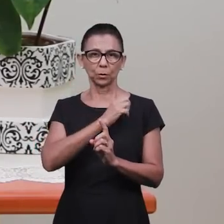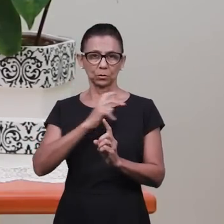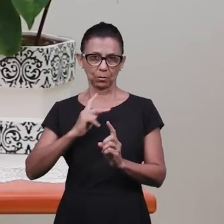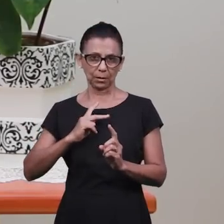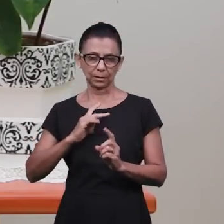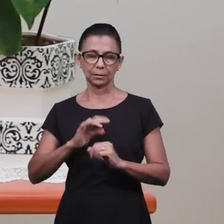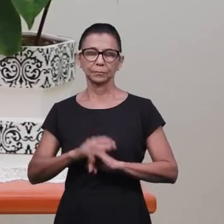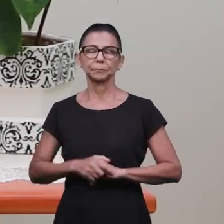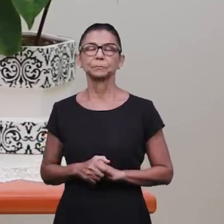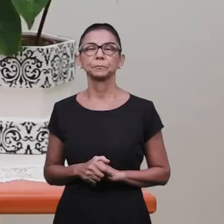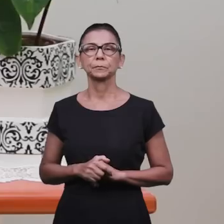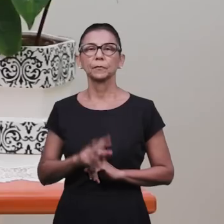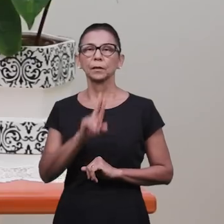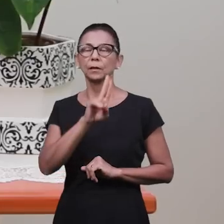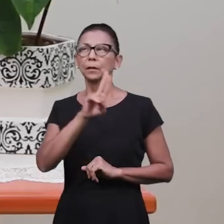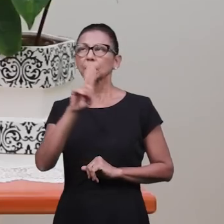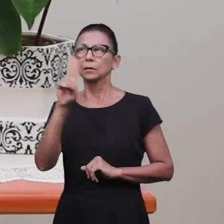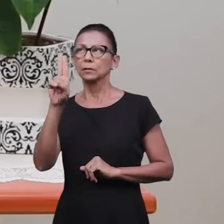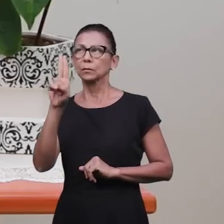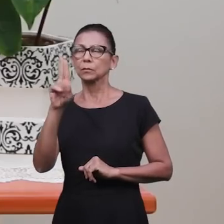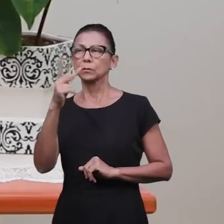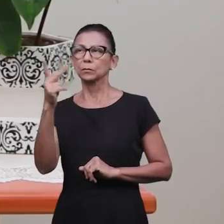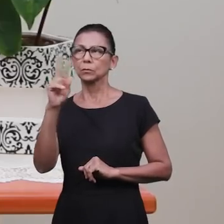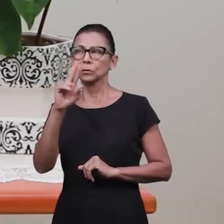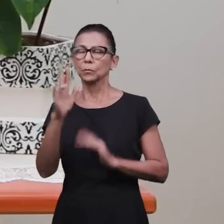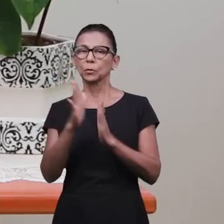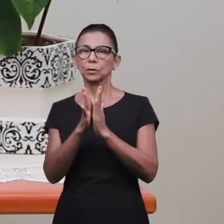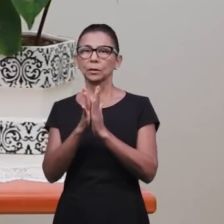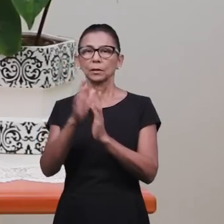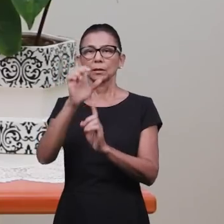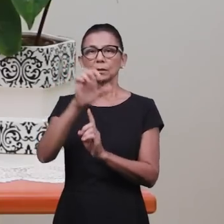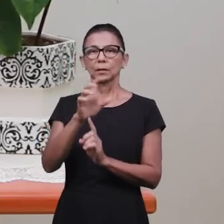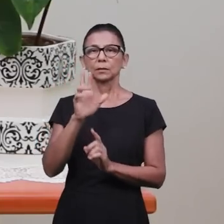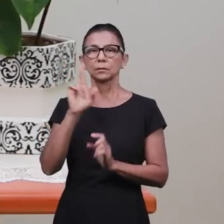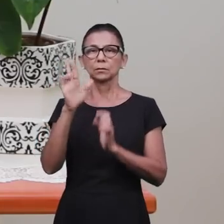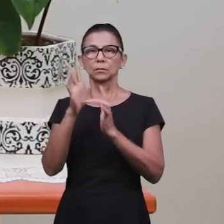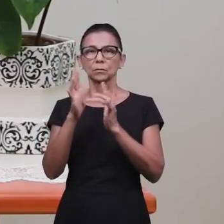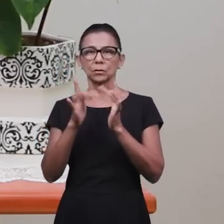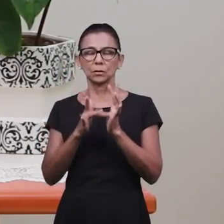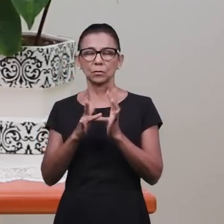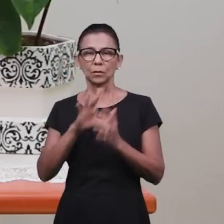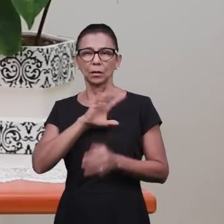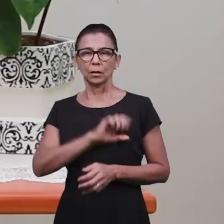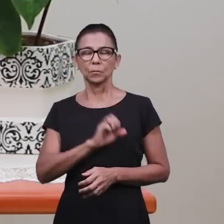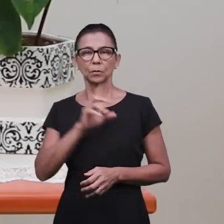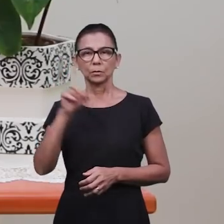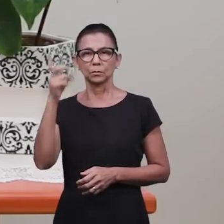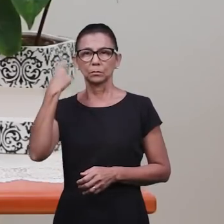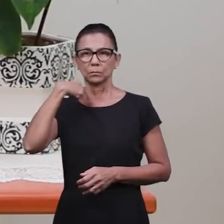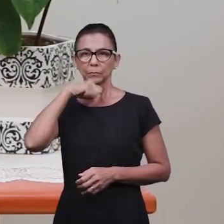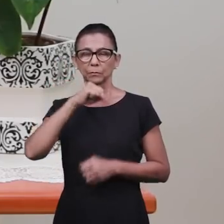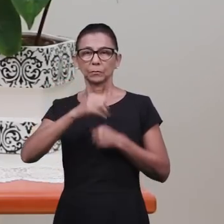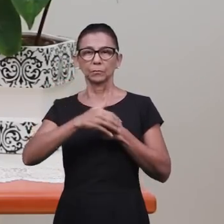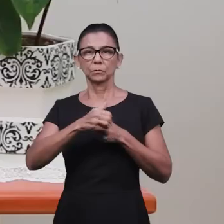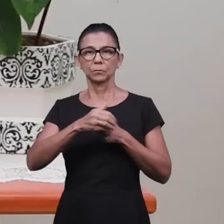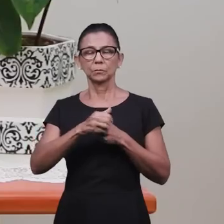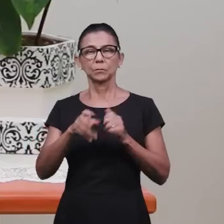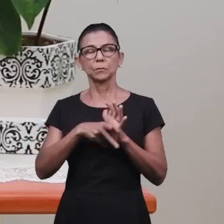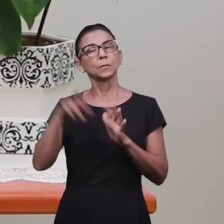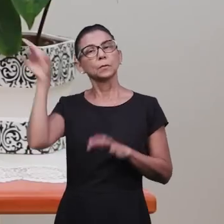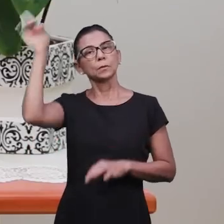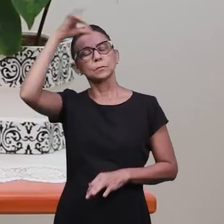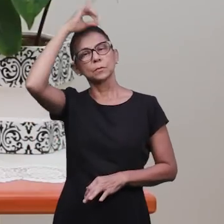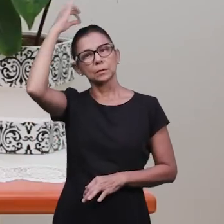teu nome dizemos que a graça do Senhor Jesus, o amor de Deus Pai e as consolações do